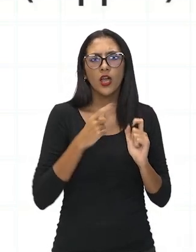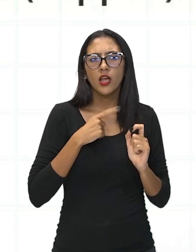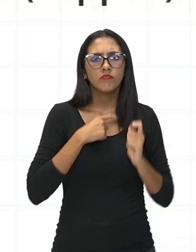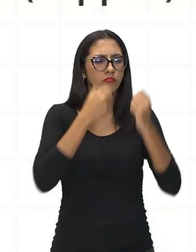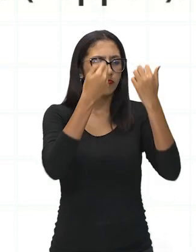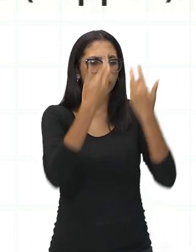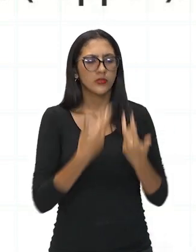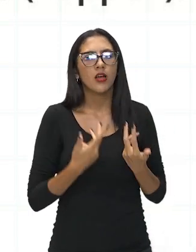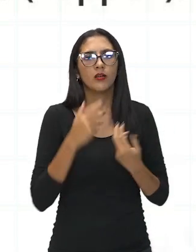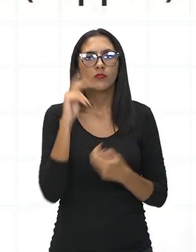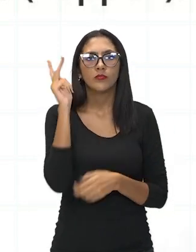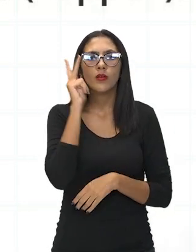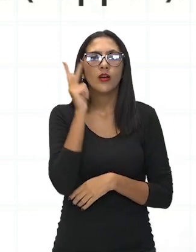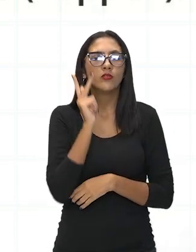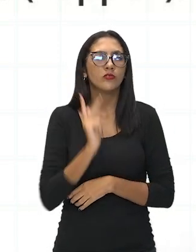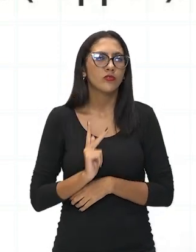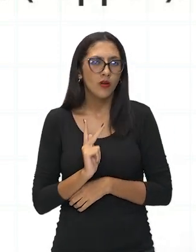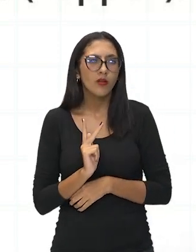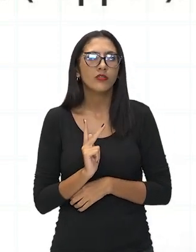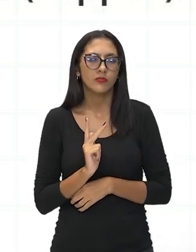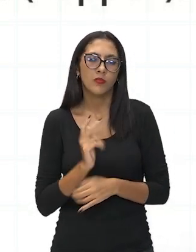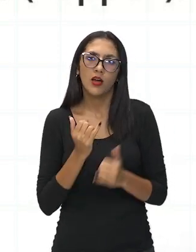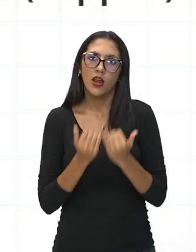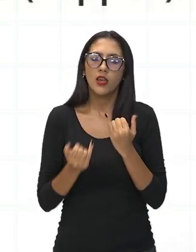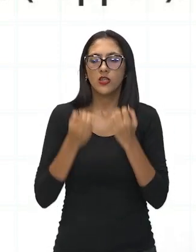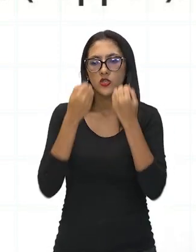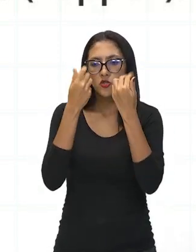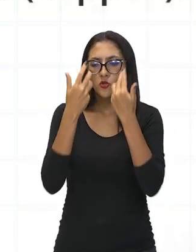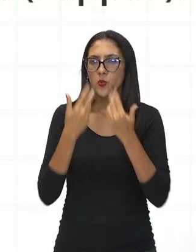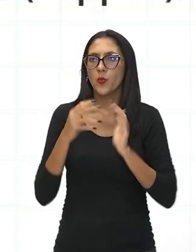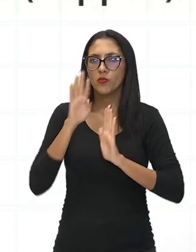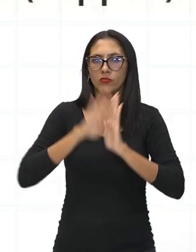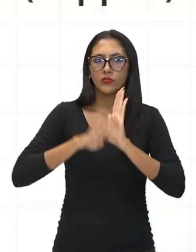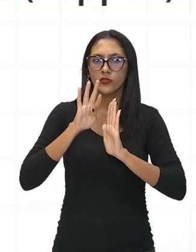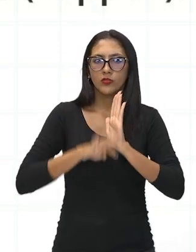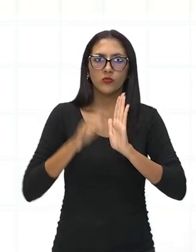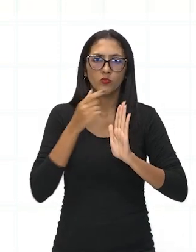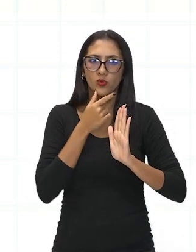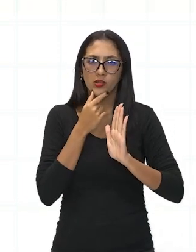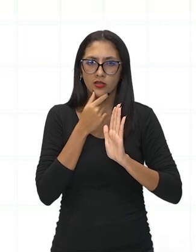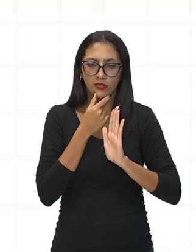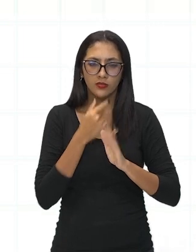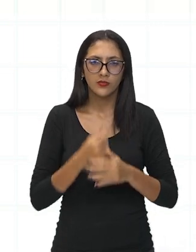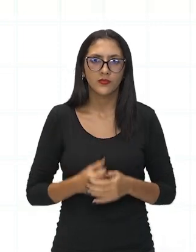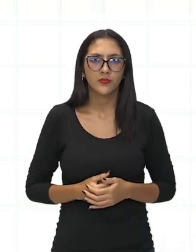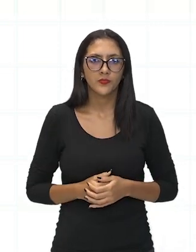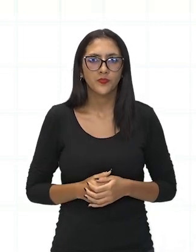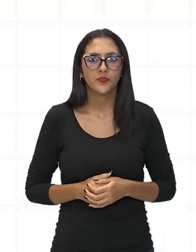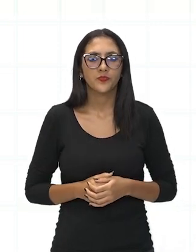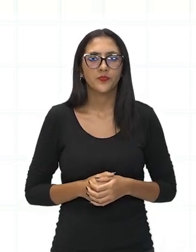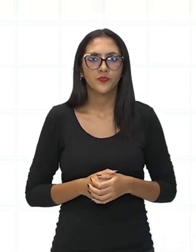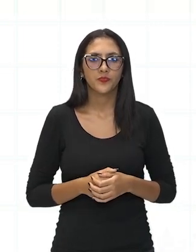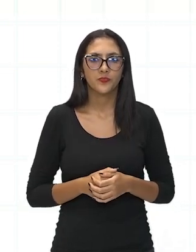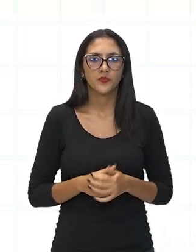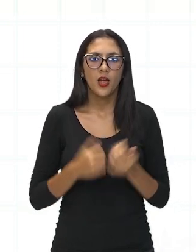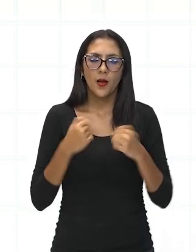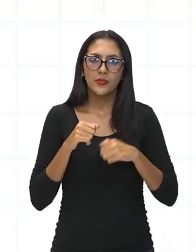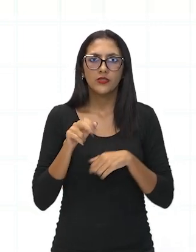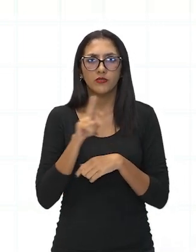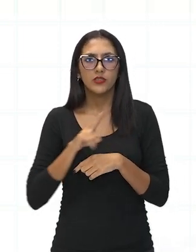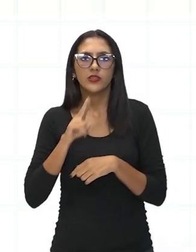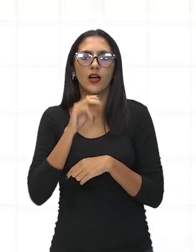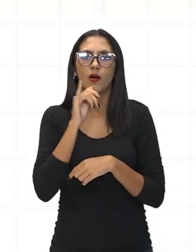se eu estivesse contando para vocês algo, mas em inglês. E aí, quando a gente está contando alguma coisa, né? A gente vai usando o